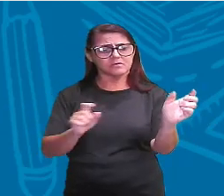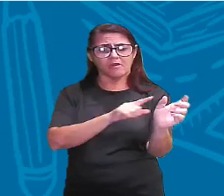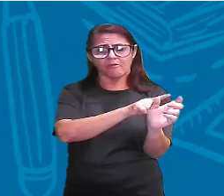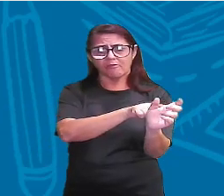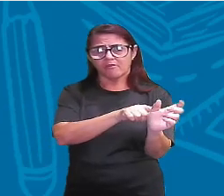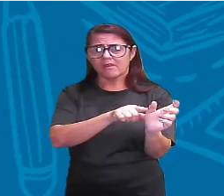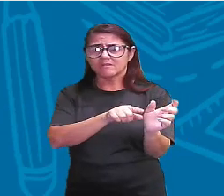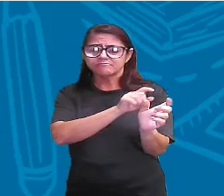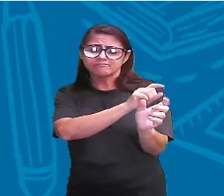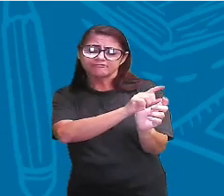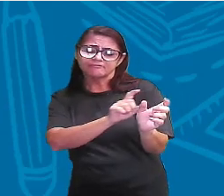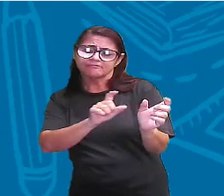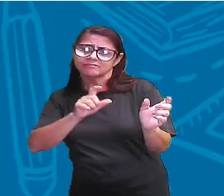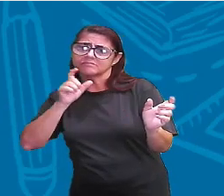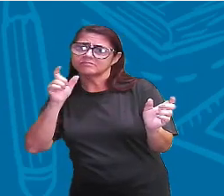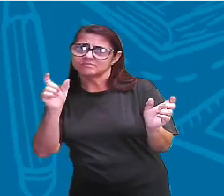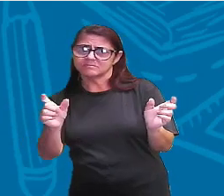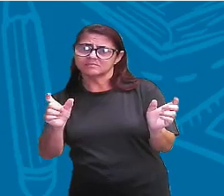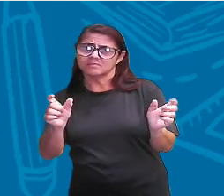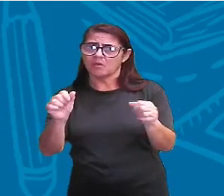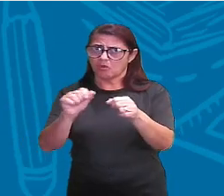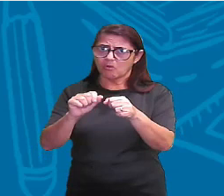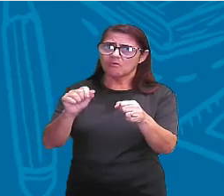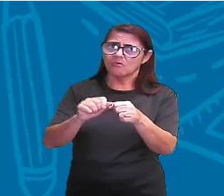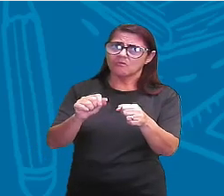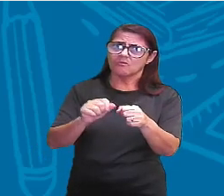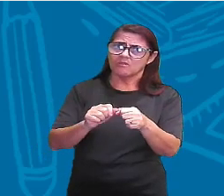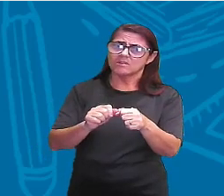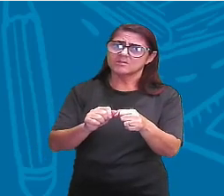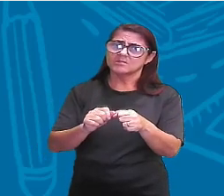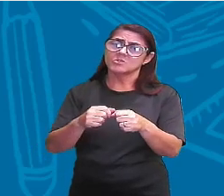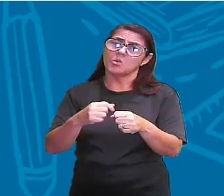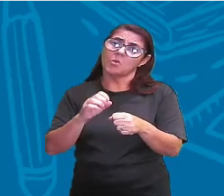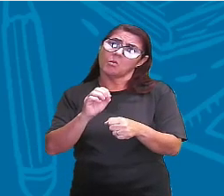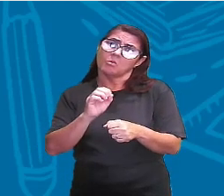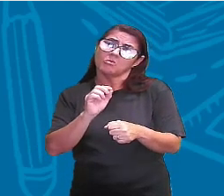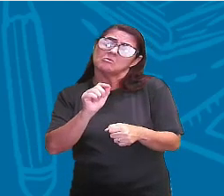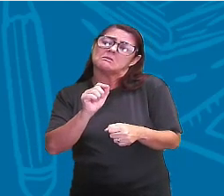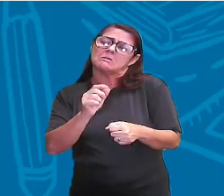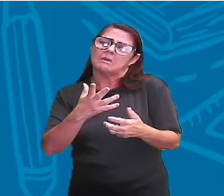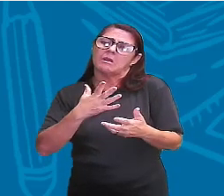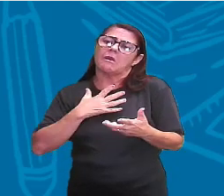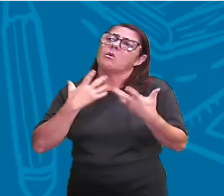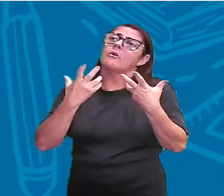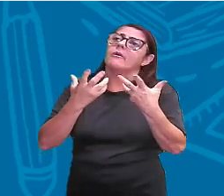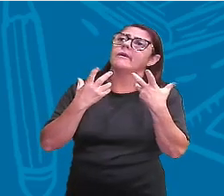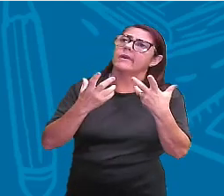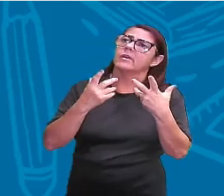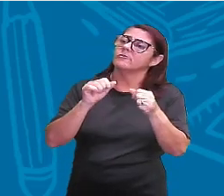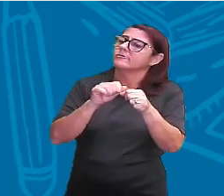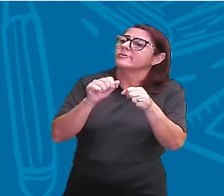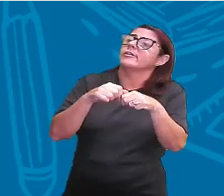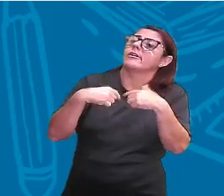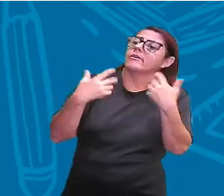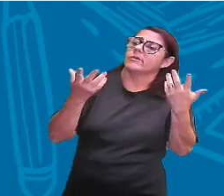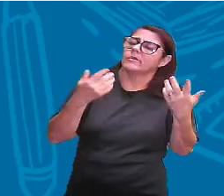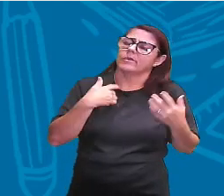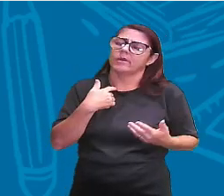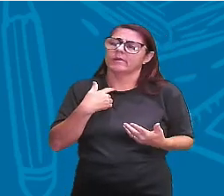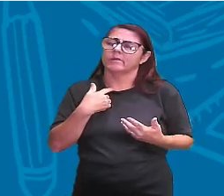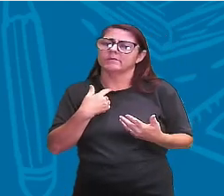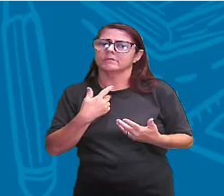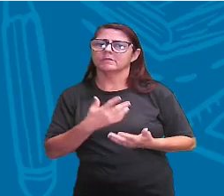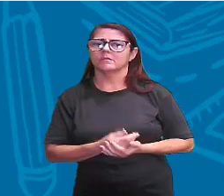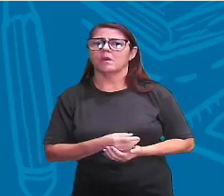what I want, ou seja, eu faço o que eu quero. Que em português a gente geralmente diz, eu faço o que